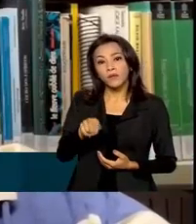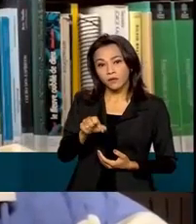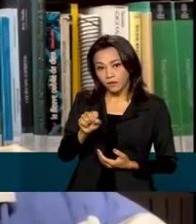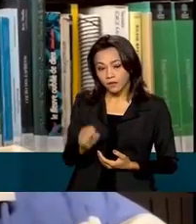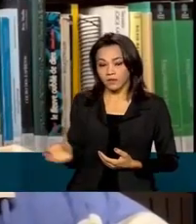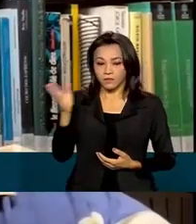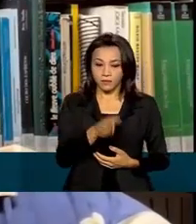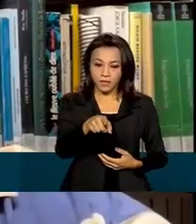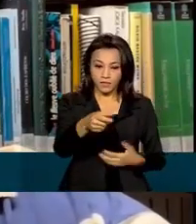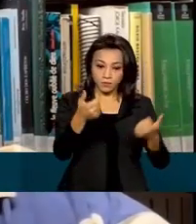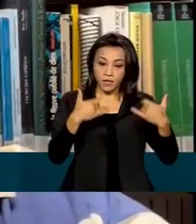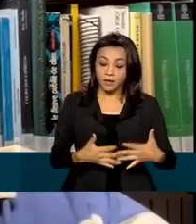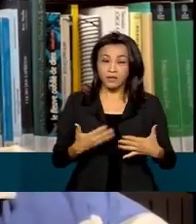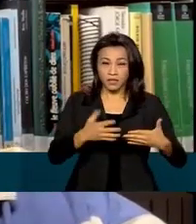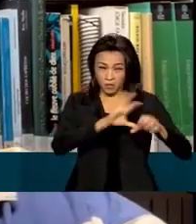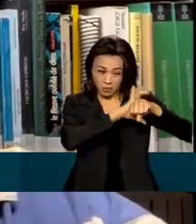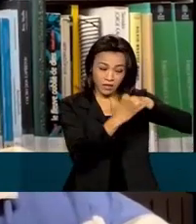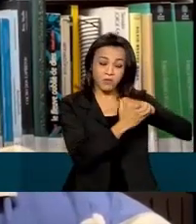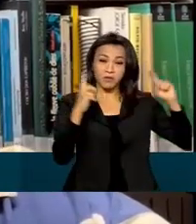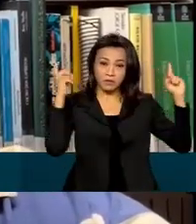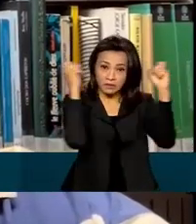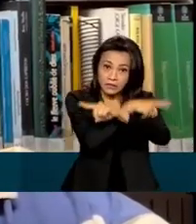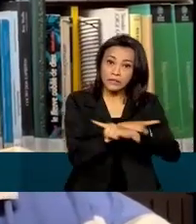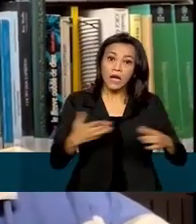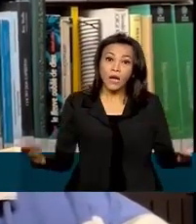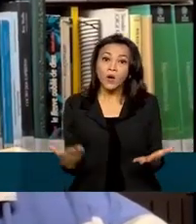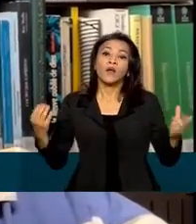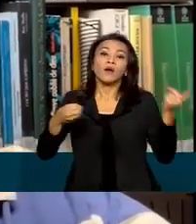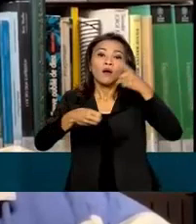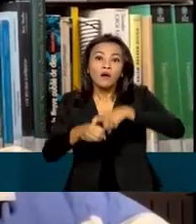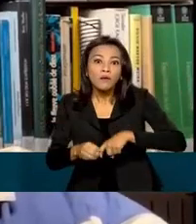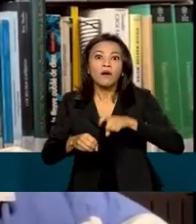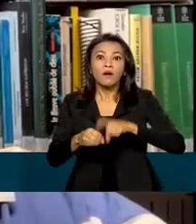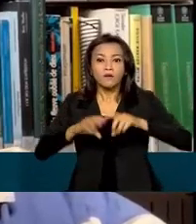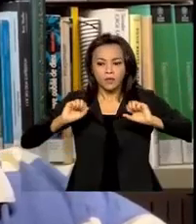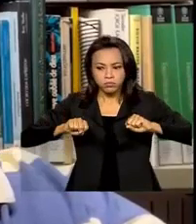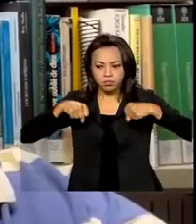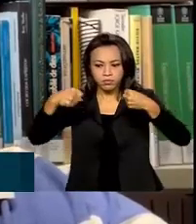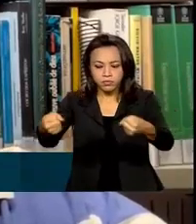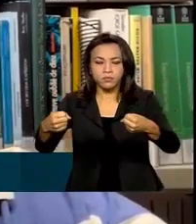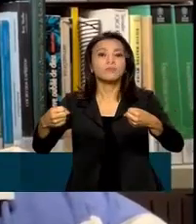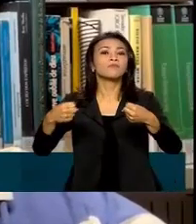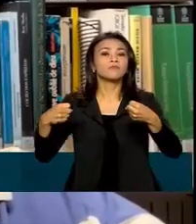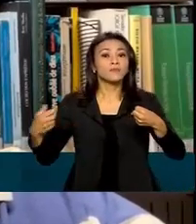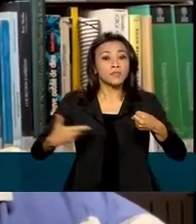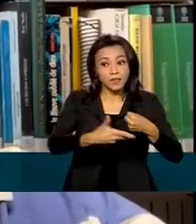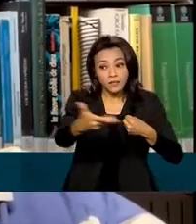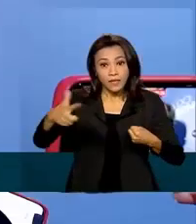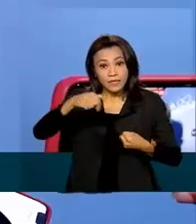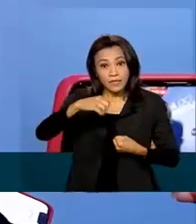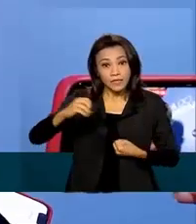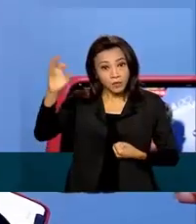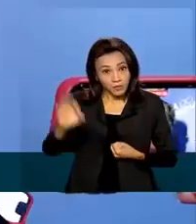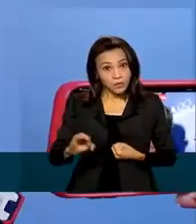pelo mundo mas que agora agora tomado e funcionando setenta por cento do total eles estão buscando o crescimento